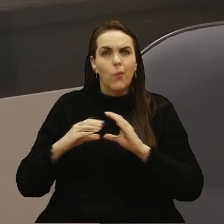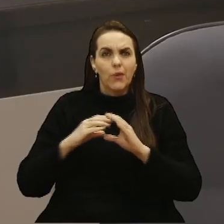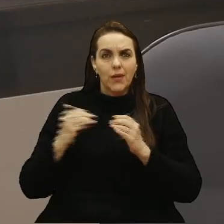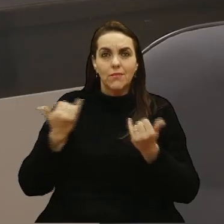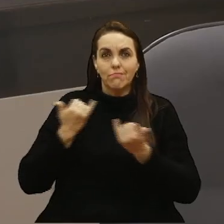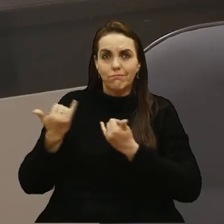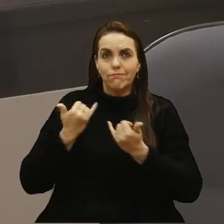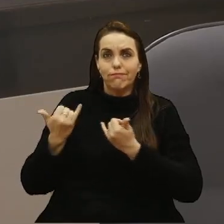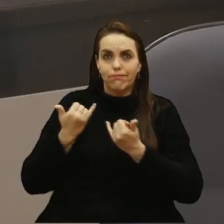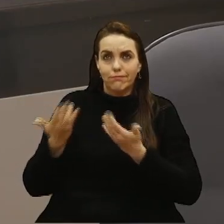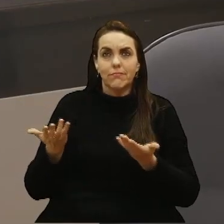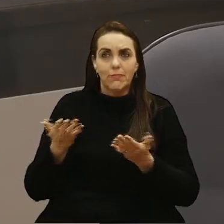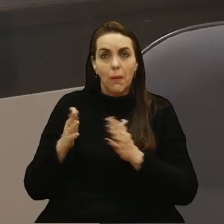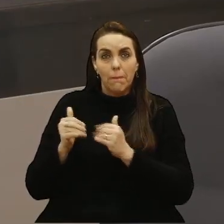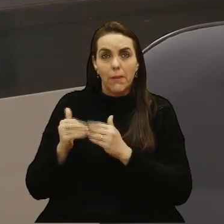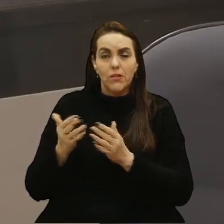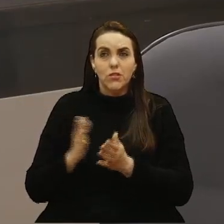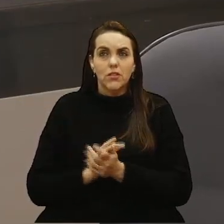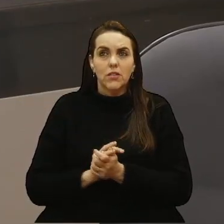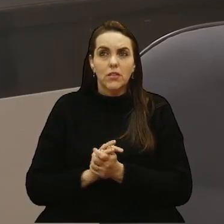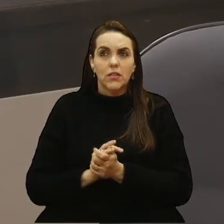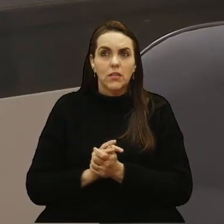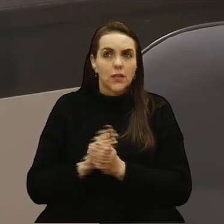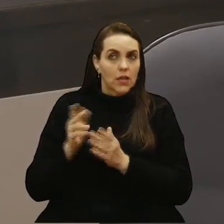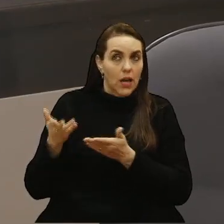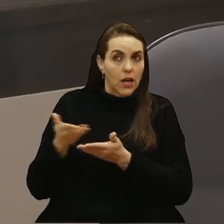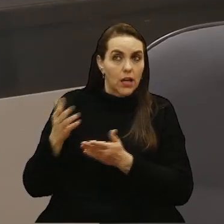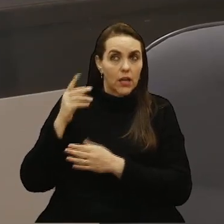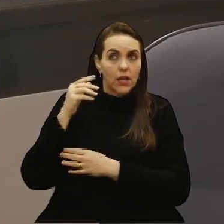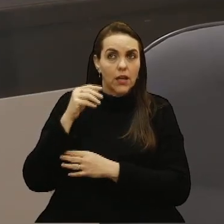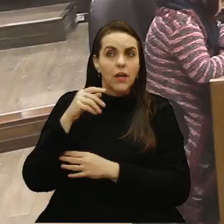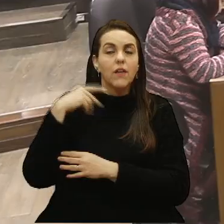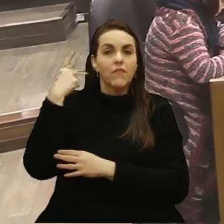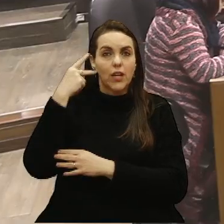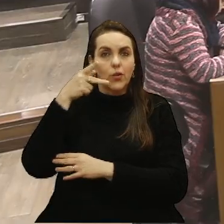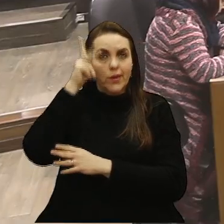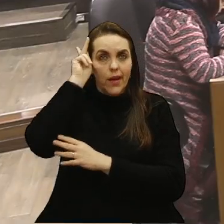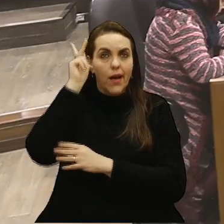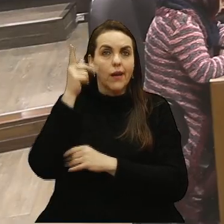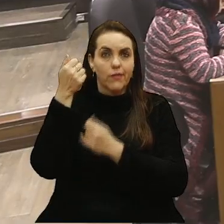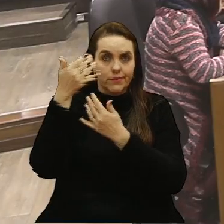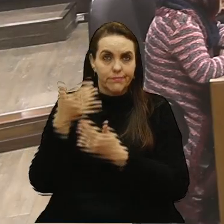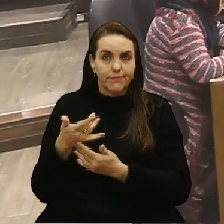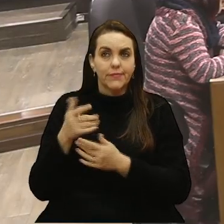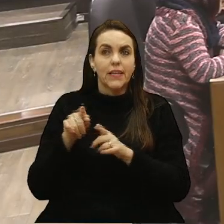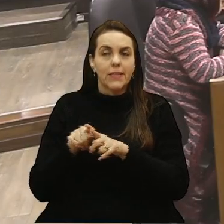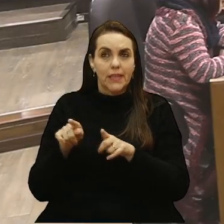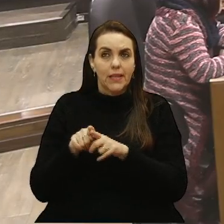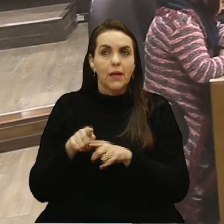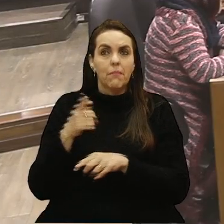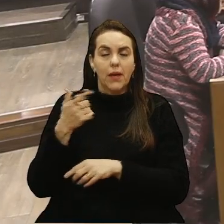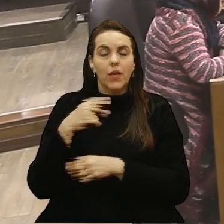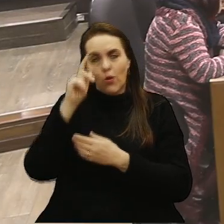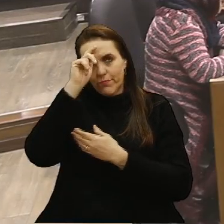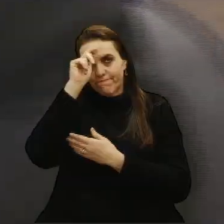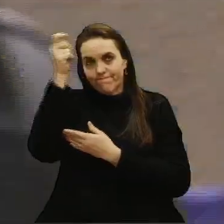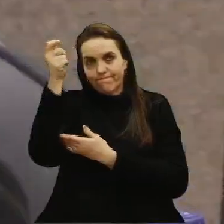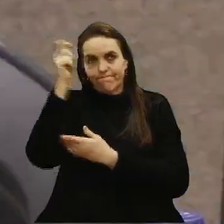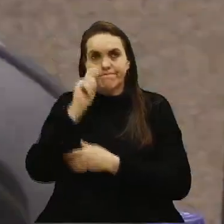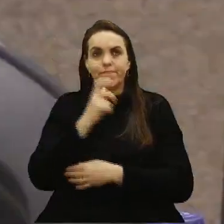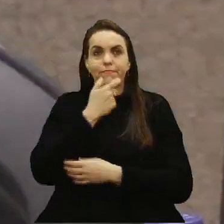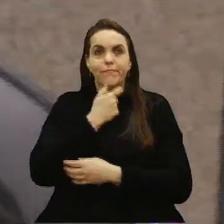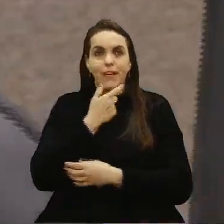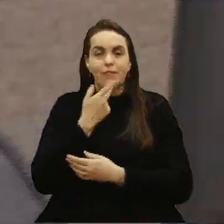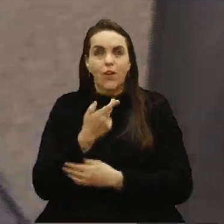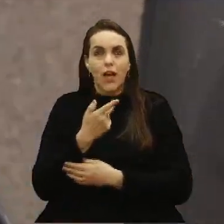aqui, é uma coisa que a gente pede de imediato, vereador. Vereador Iago, isso mesmo, né? Como o vereador Cristiano Becker disse, né? Tira o meu chapéu, né? E a